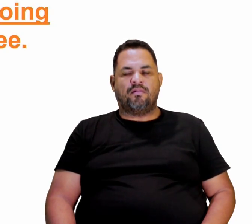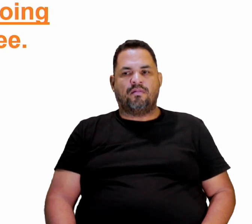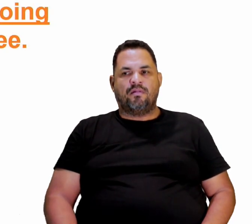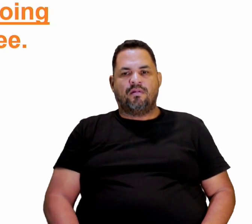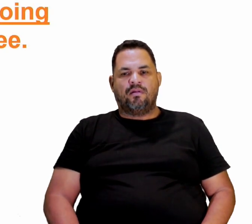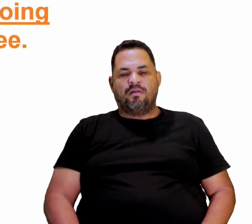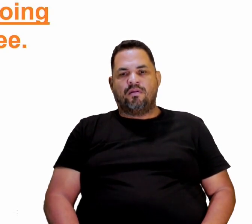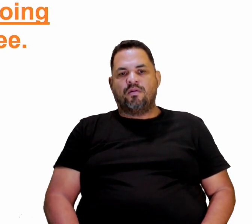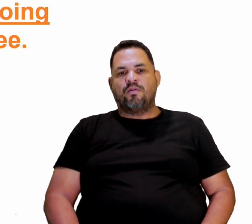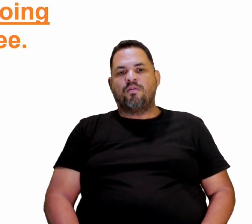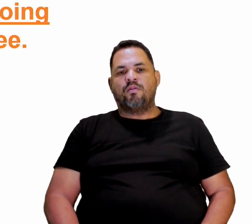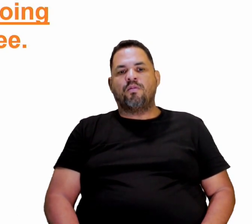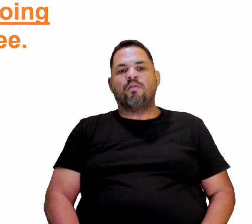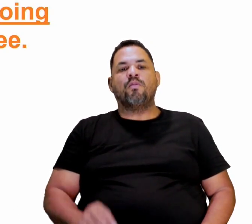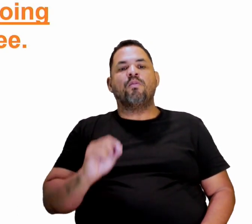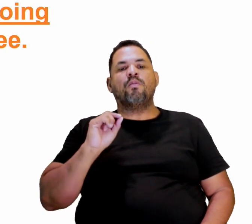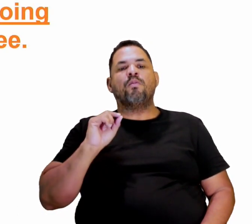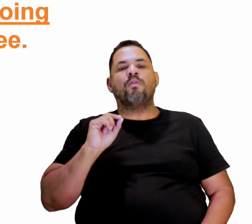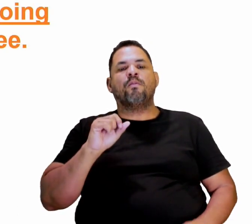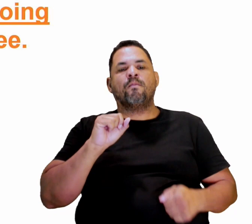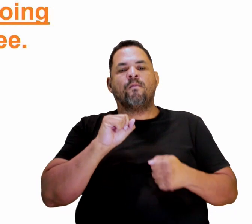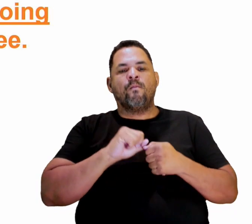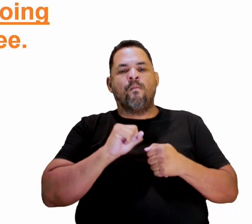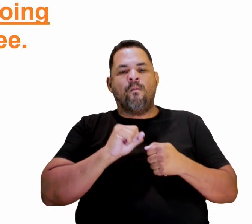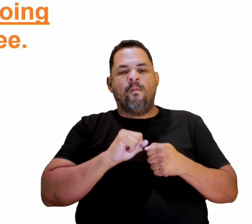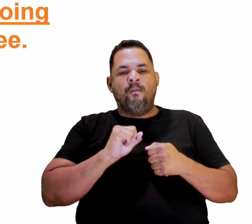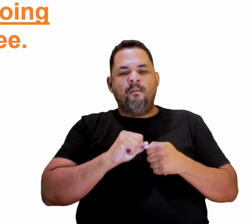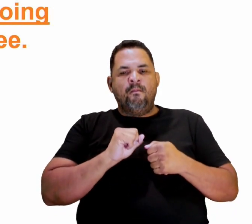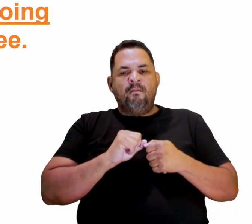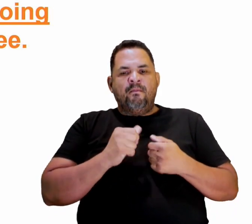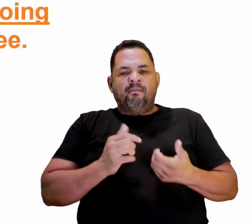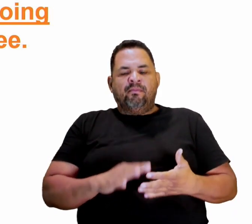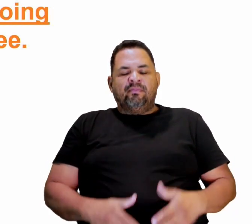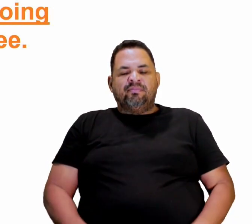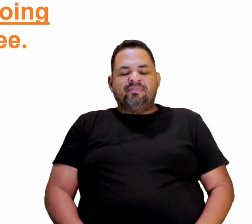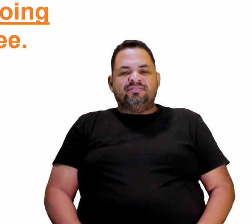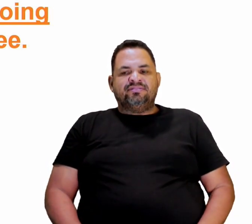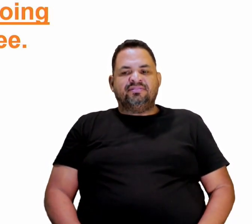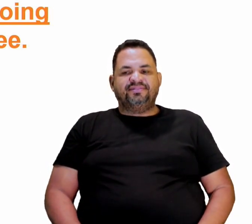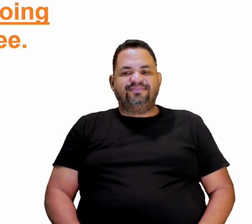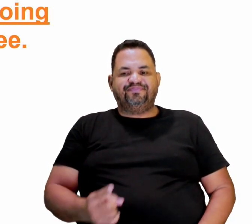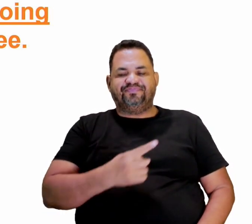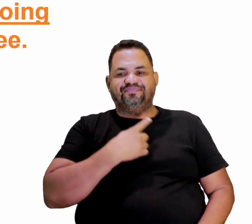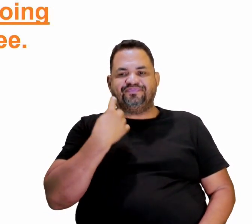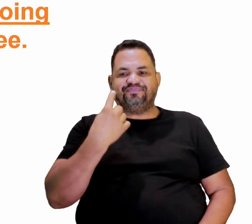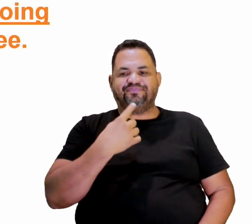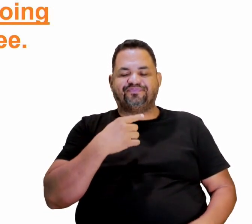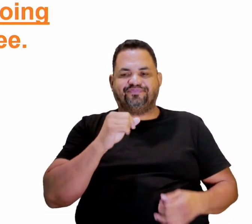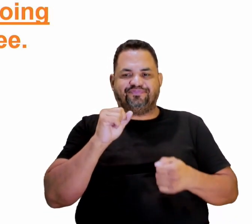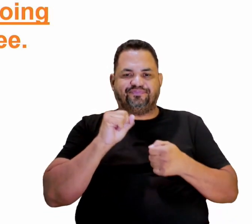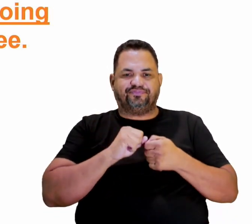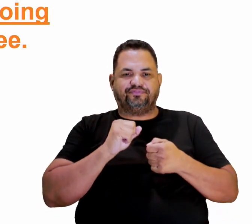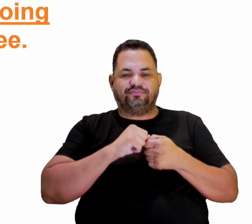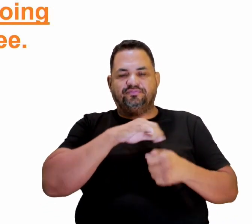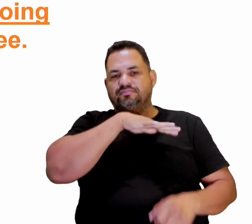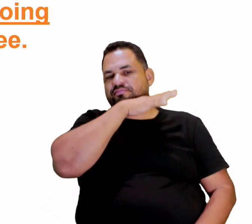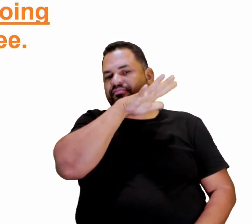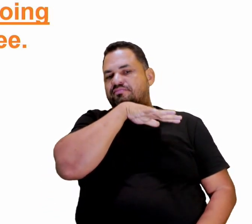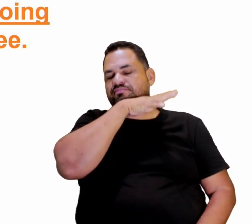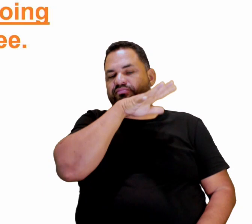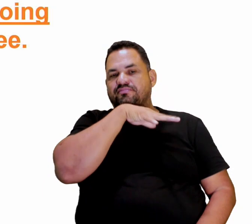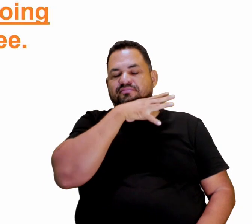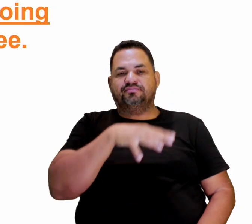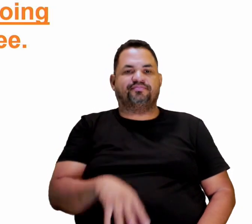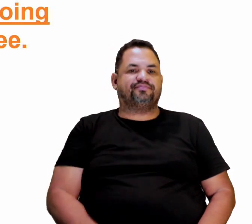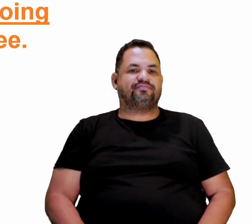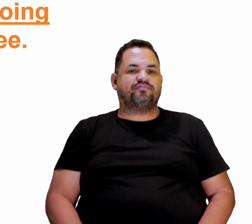do que eles vão fazer ou elas vão fazer E aí nós estamos falando ainda de Animals animais estamos